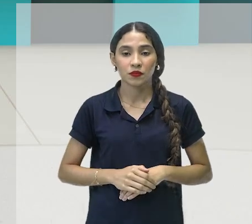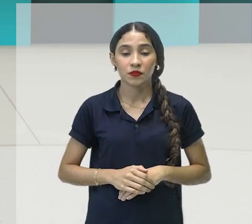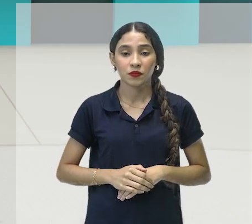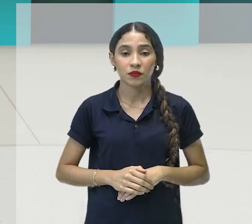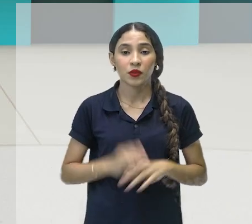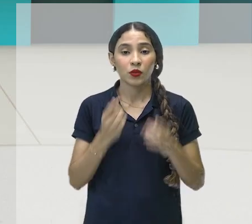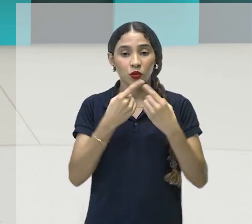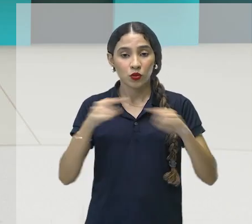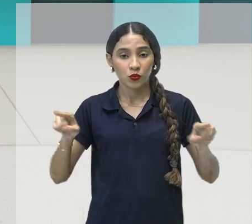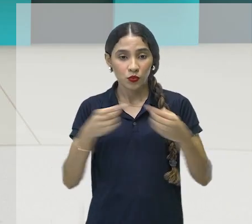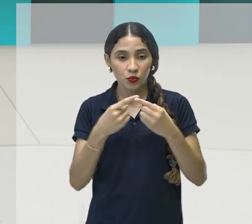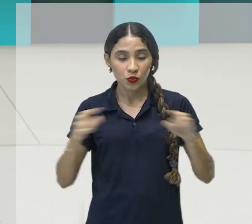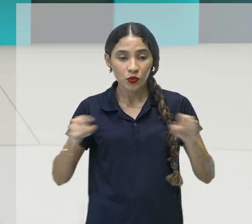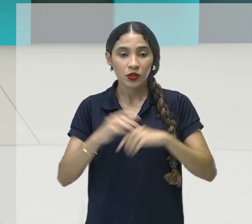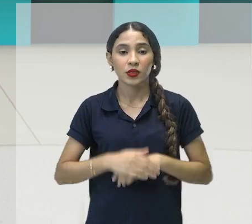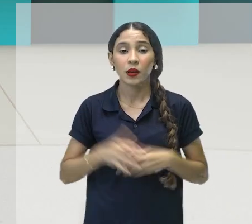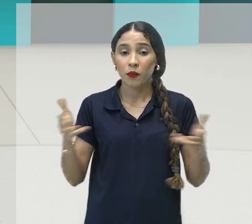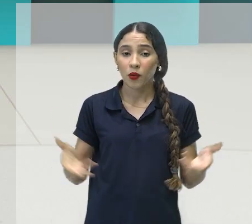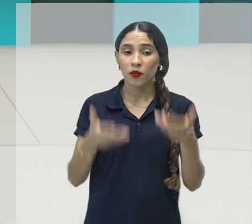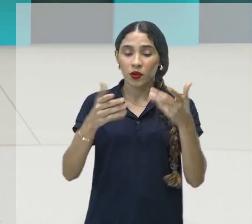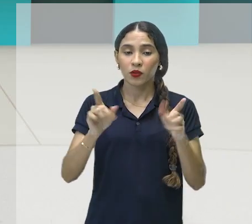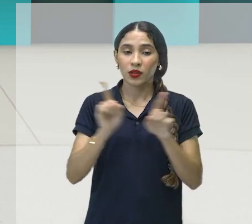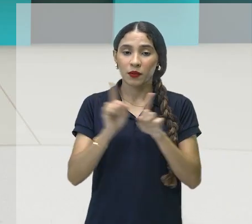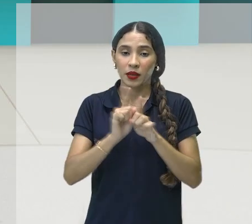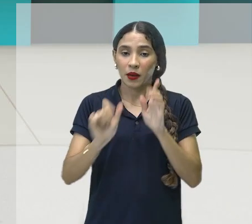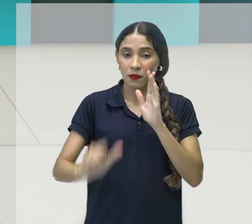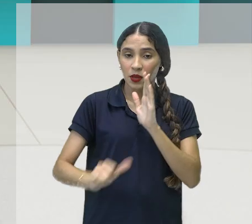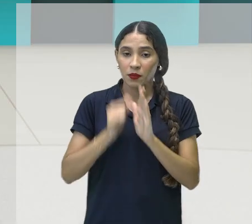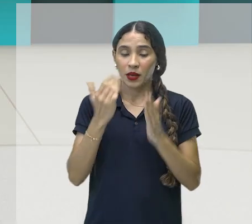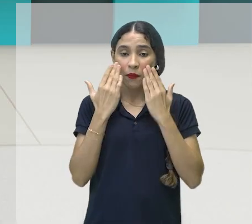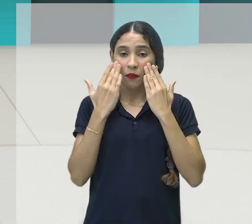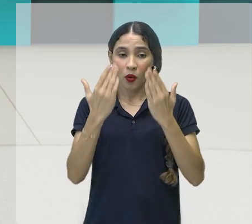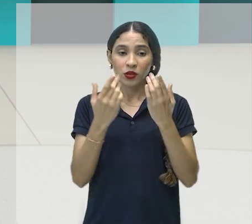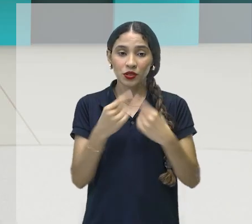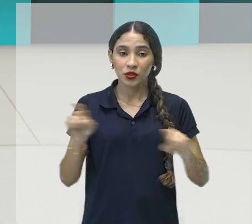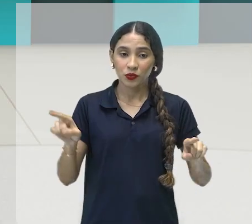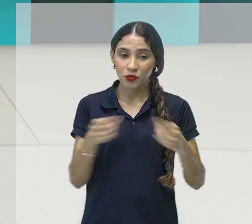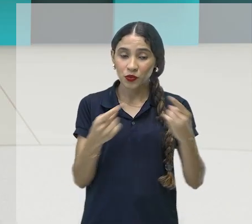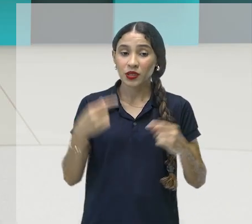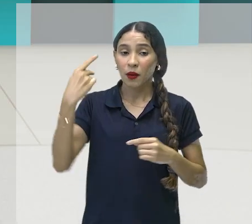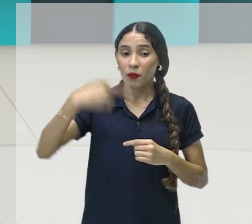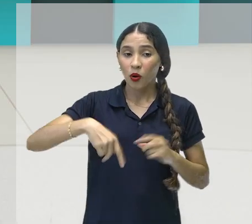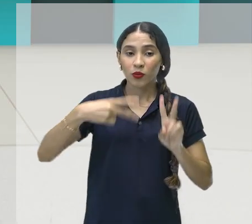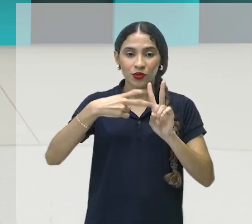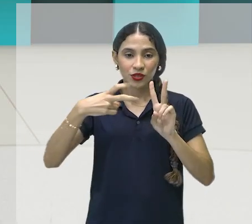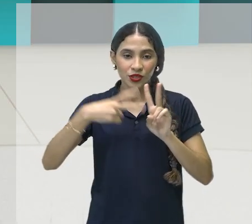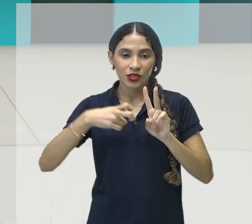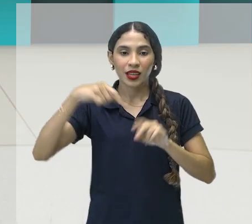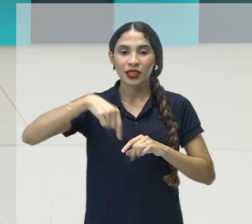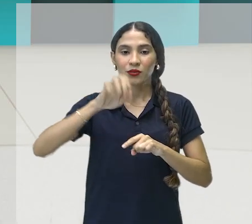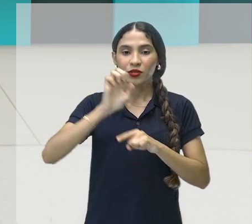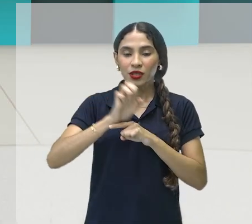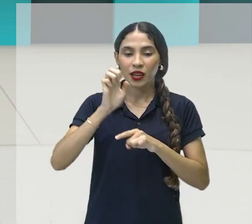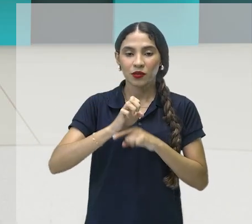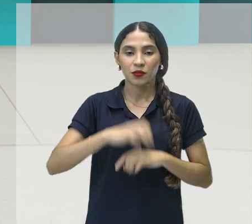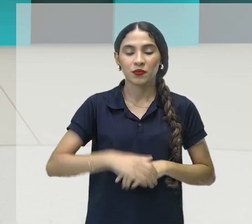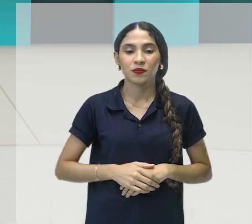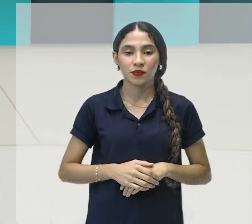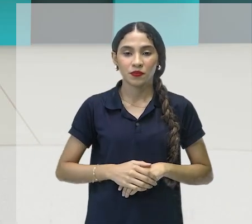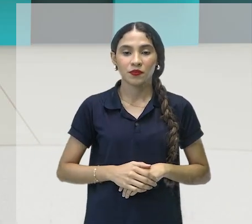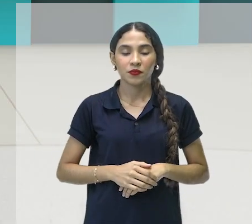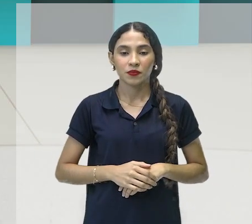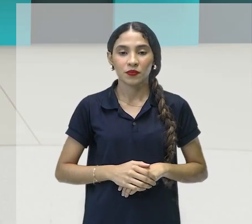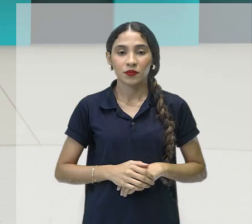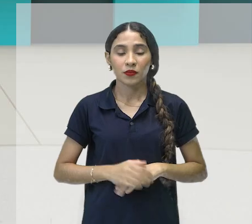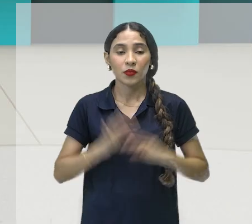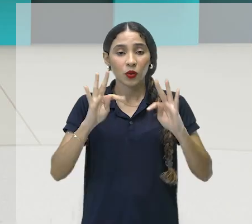álbum, um álbum de música e promoveu ainda a primeira mostra de música indígena do estado,